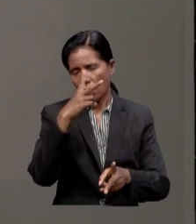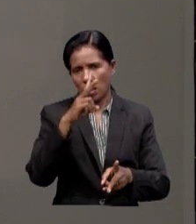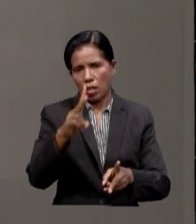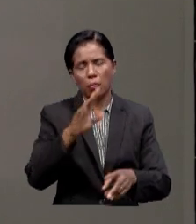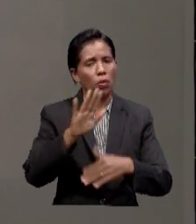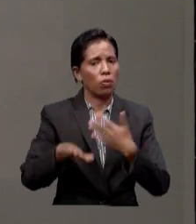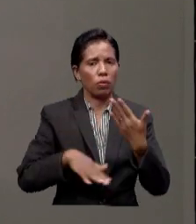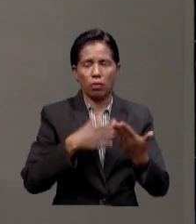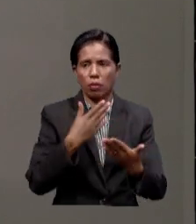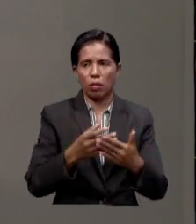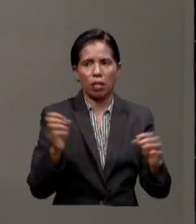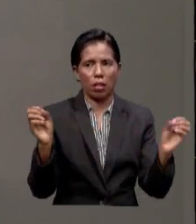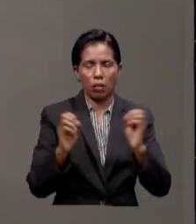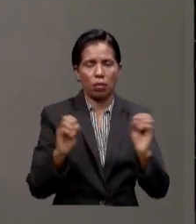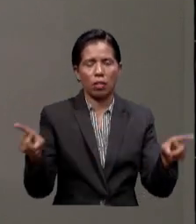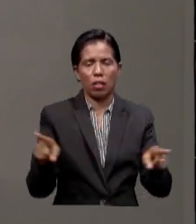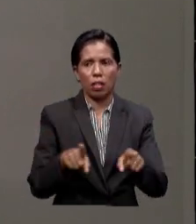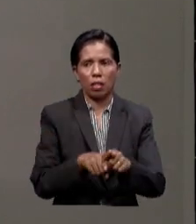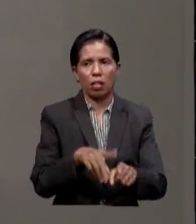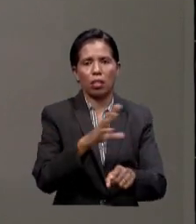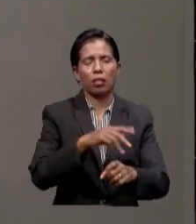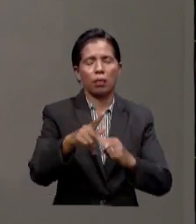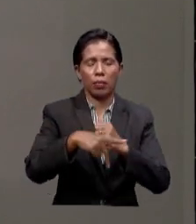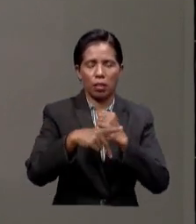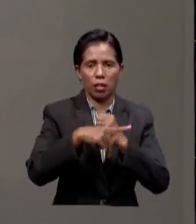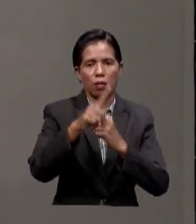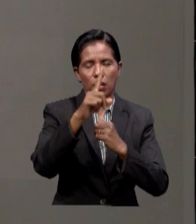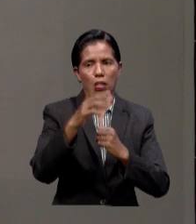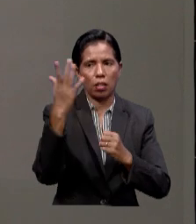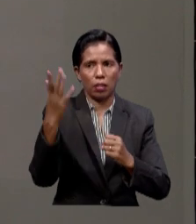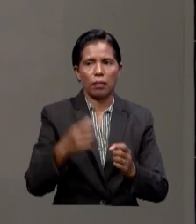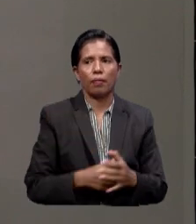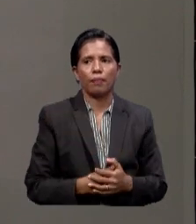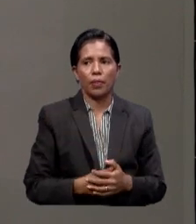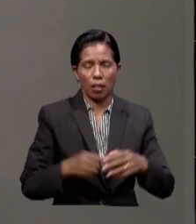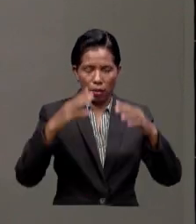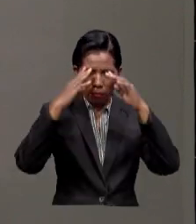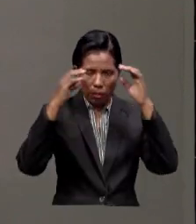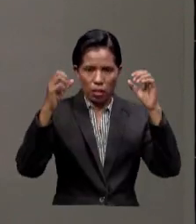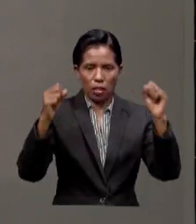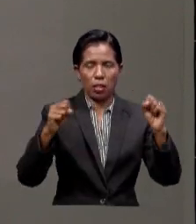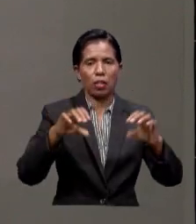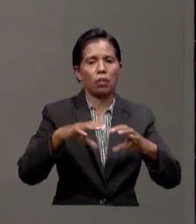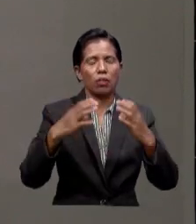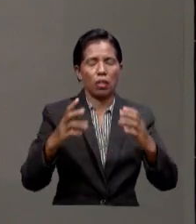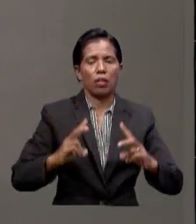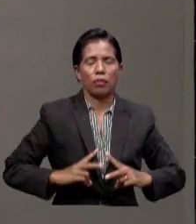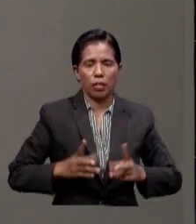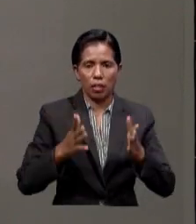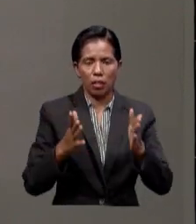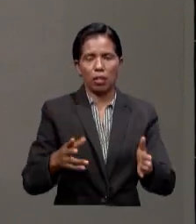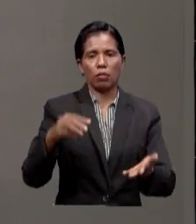Israel Laos ai tiafali kunu partidu idani ehne ba. Saatan presiden ti Conselho Veterano Sira